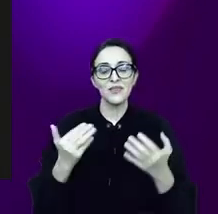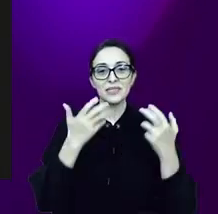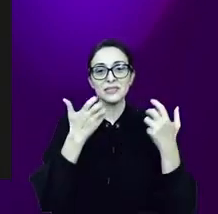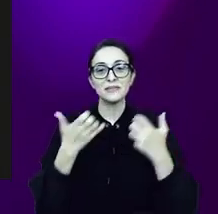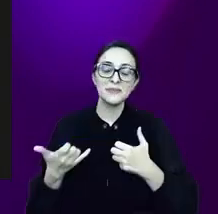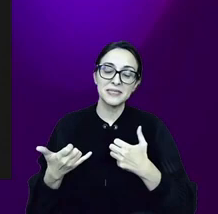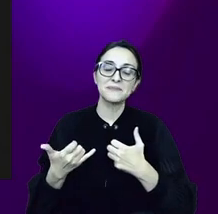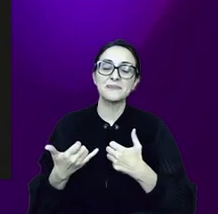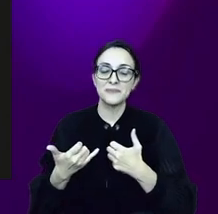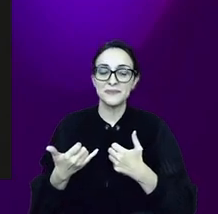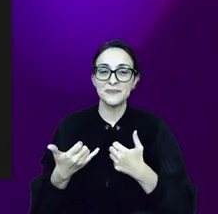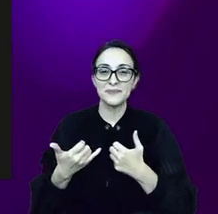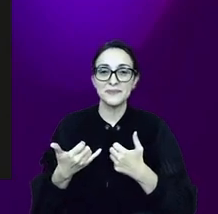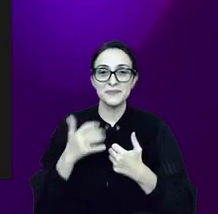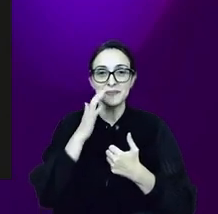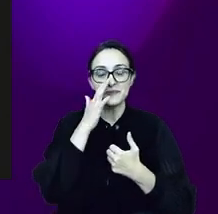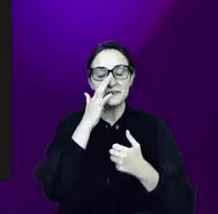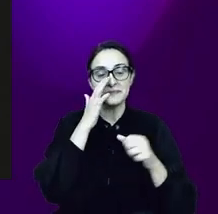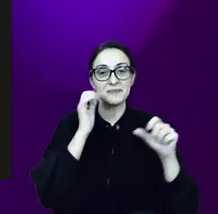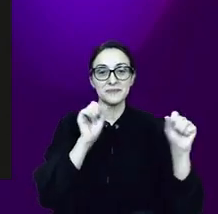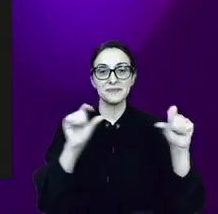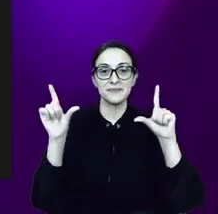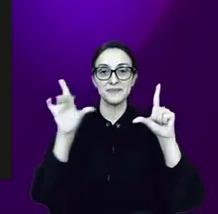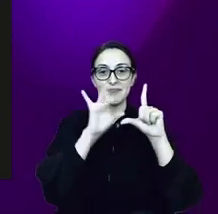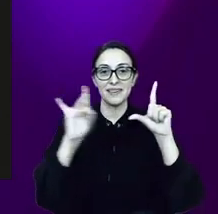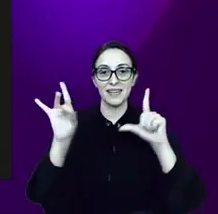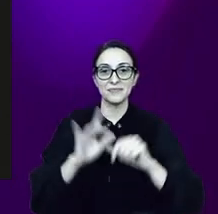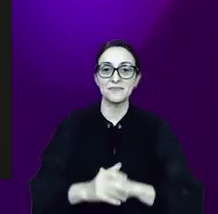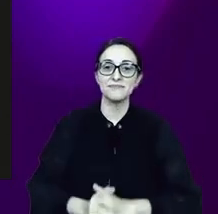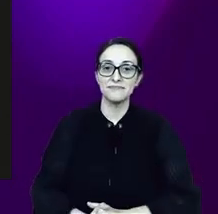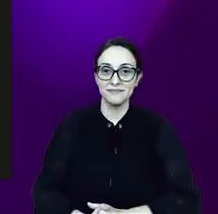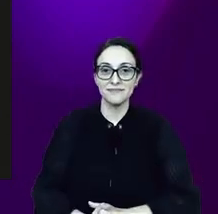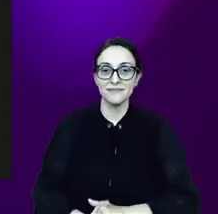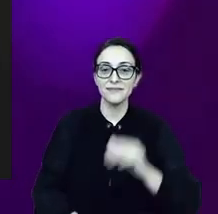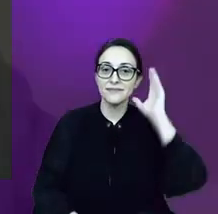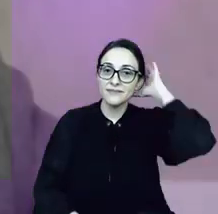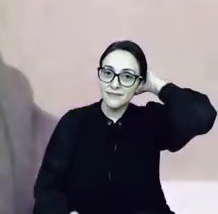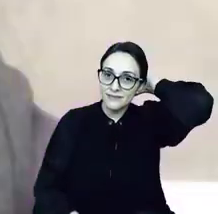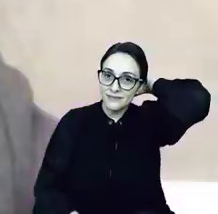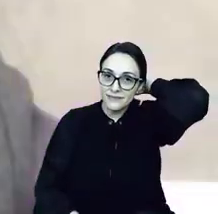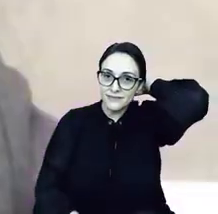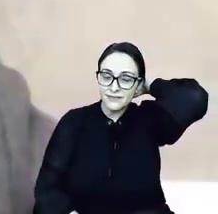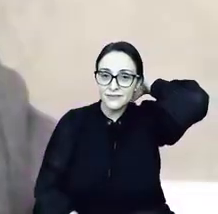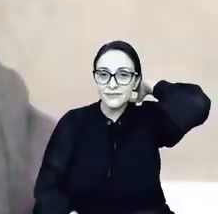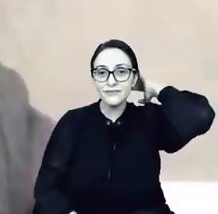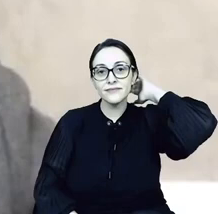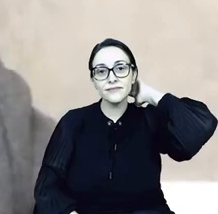hoje, deixa eu compartilhar minha tela, já está...